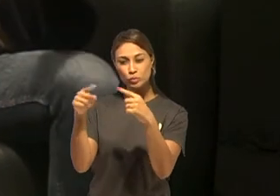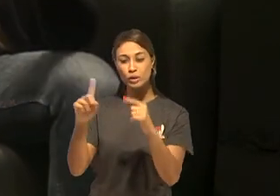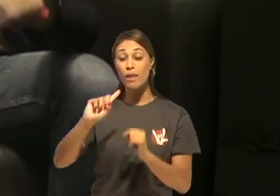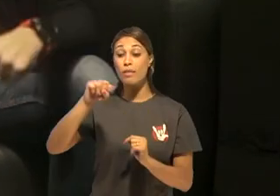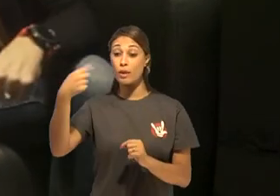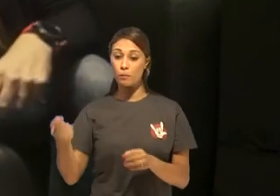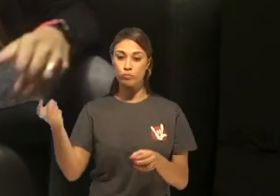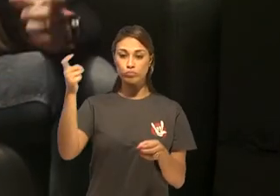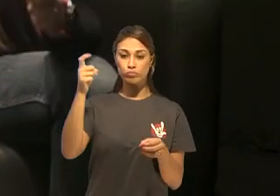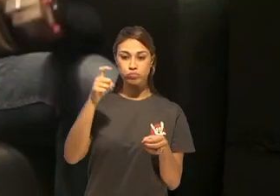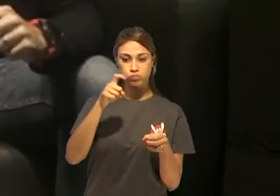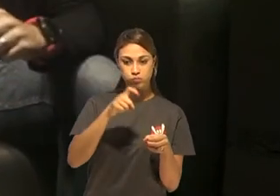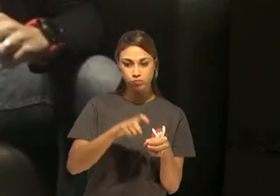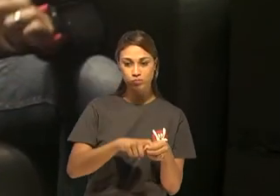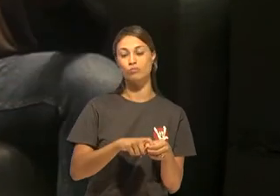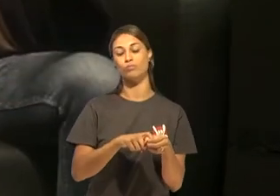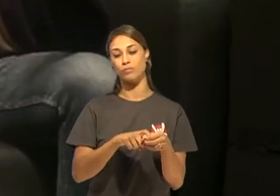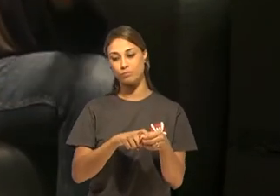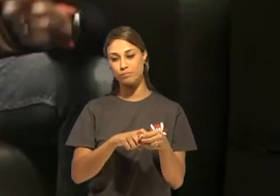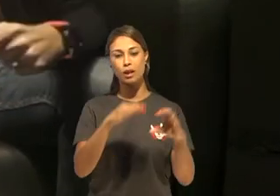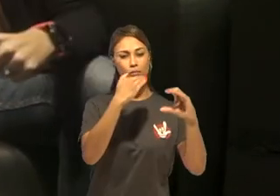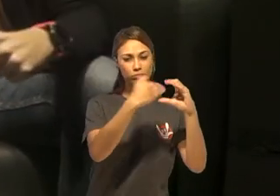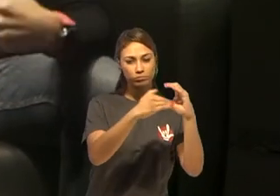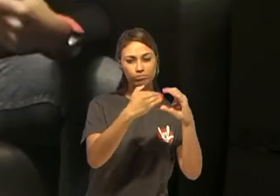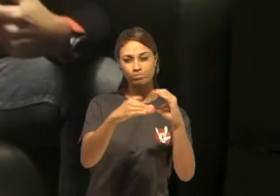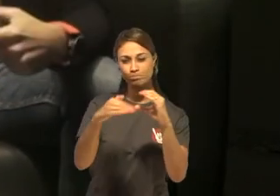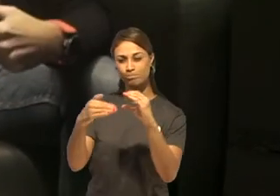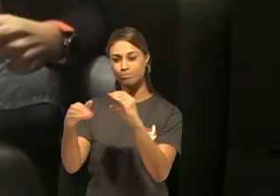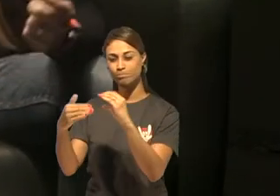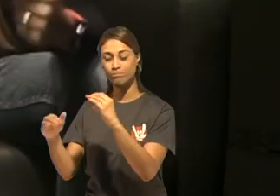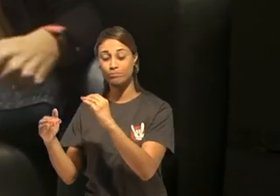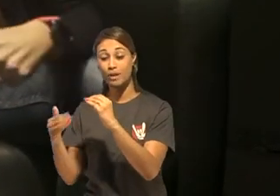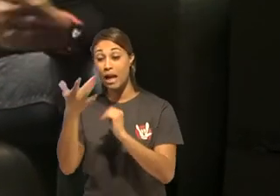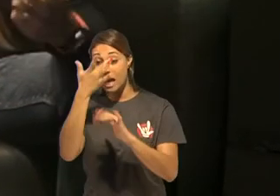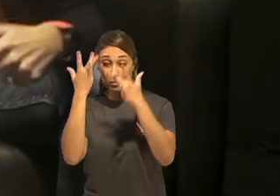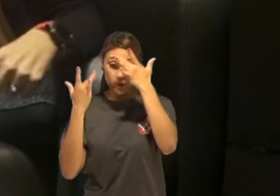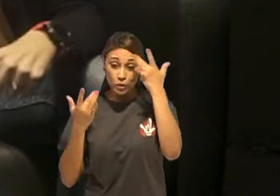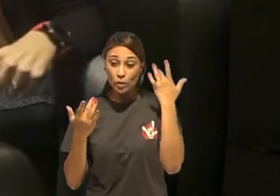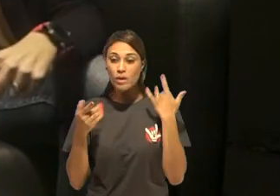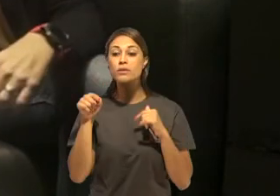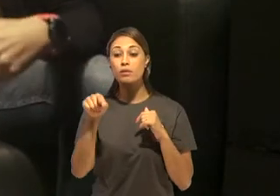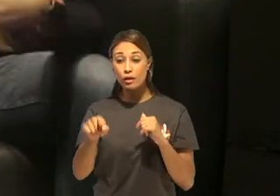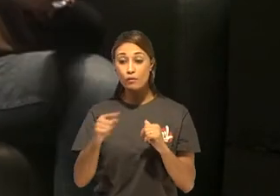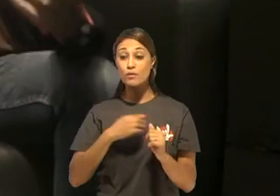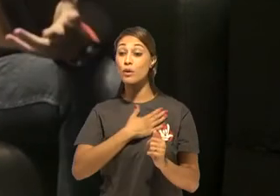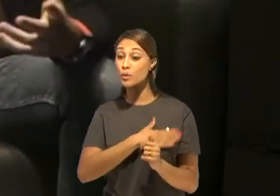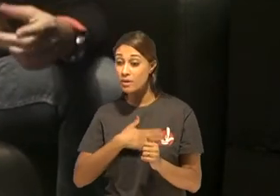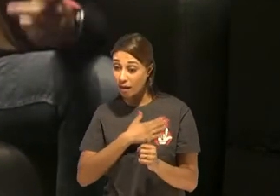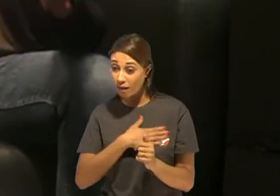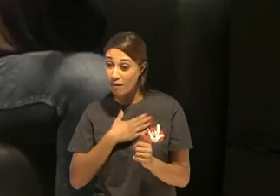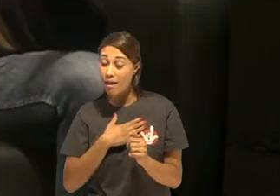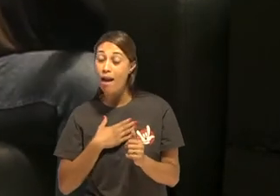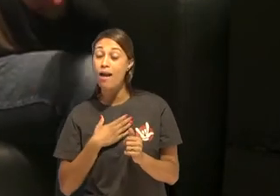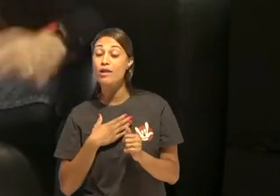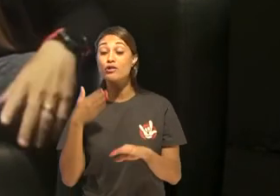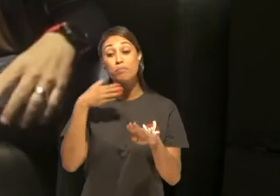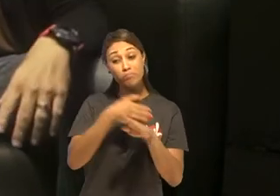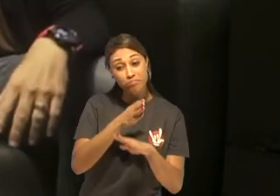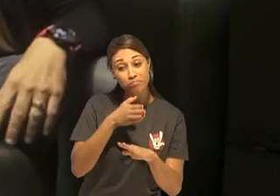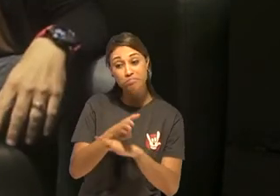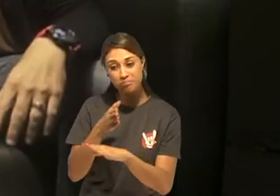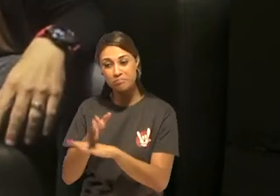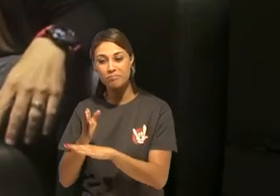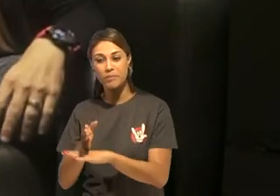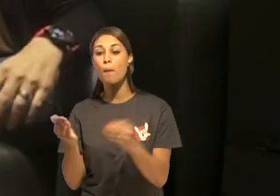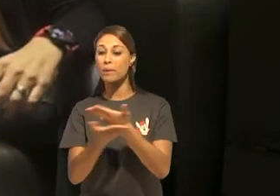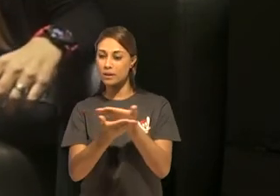célula, marca amigos aí, envia para pessoas que você gostaria que estivessem presentes com a gente, que ainda não fazem parte, para que eles possam